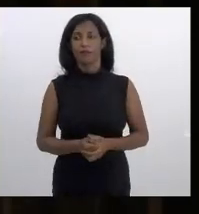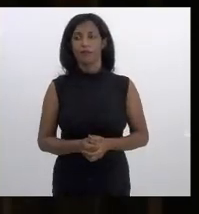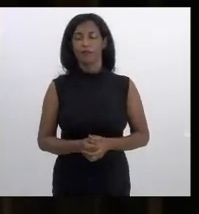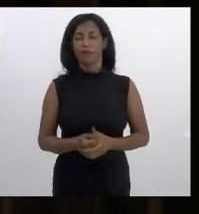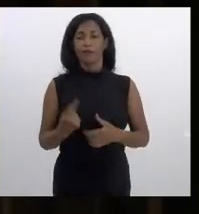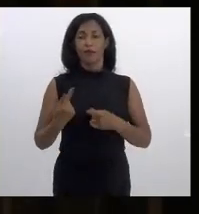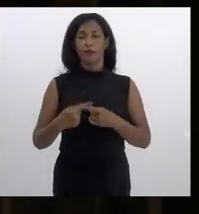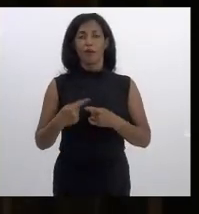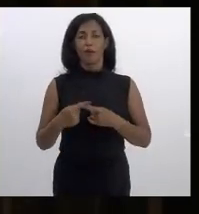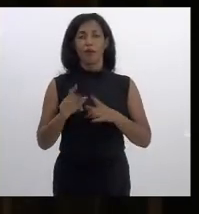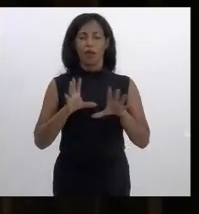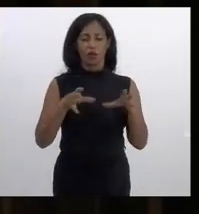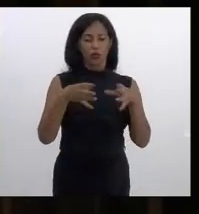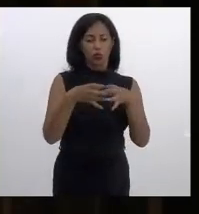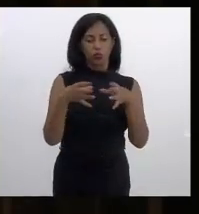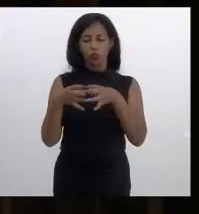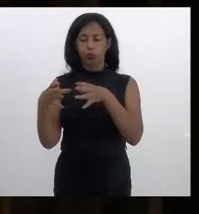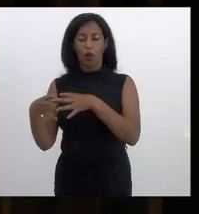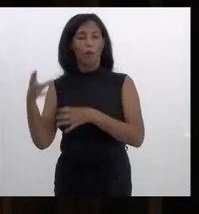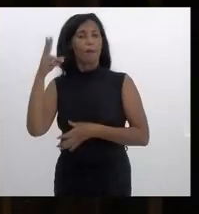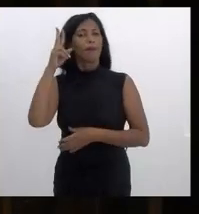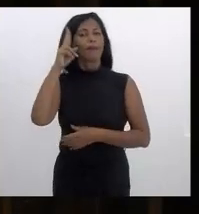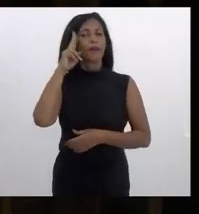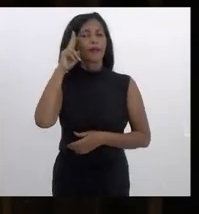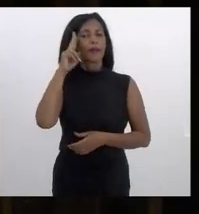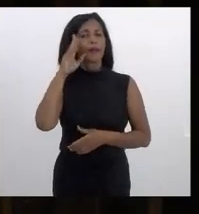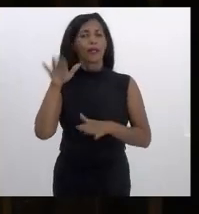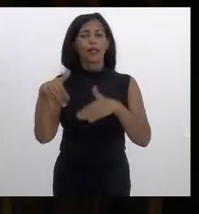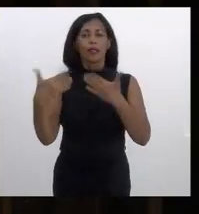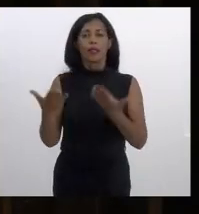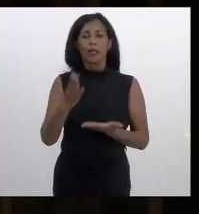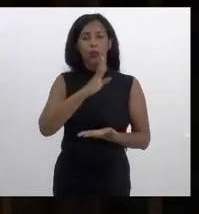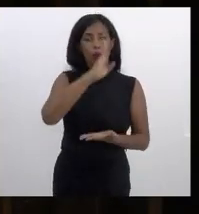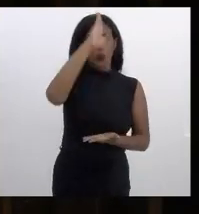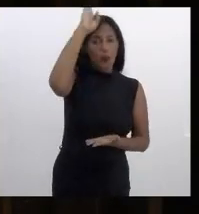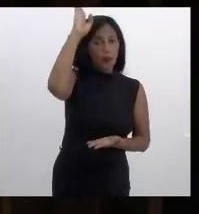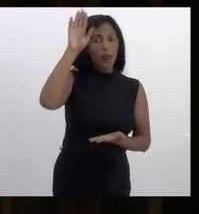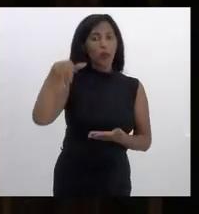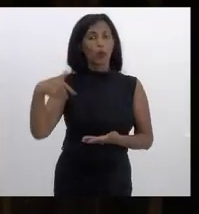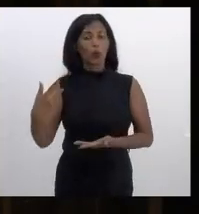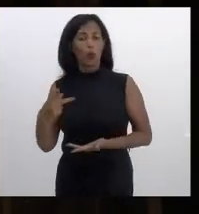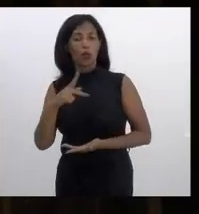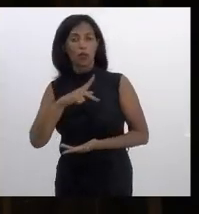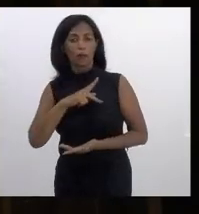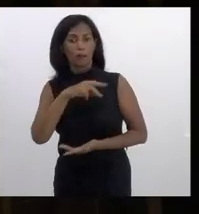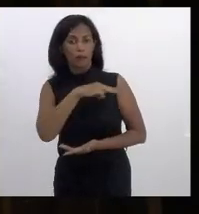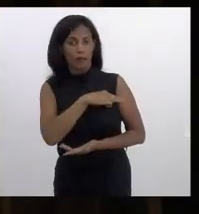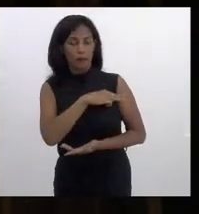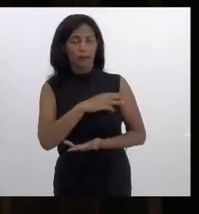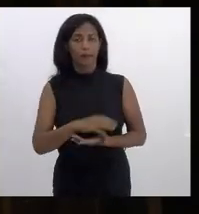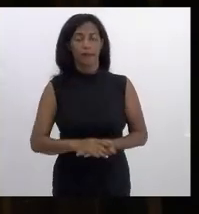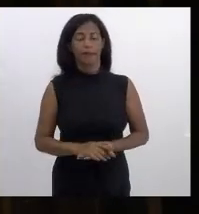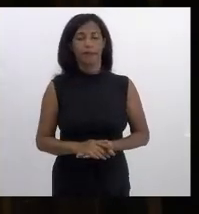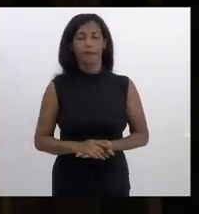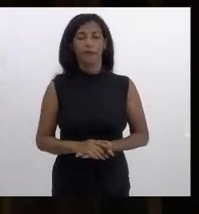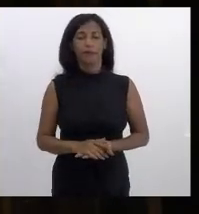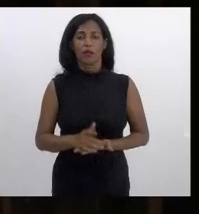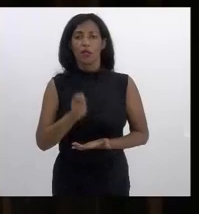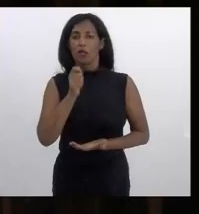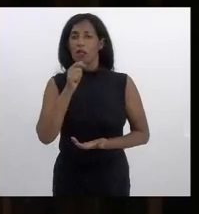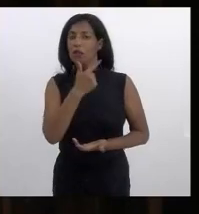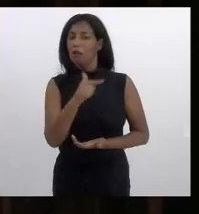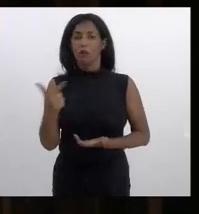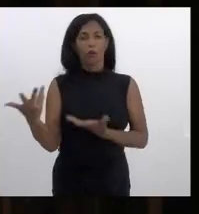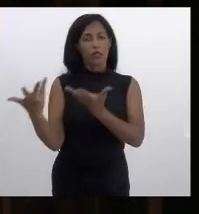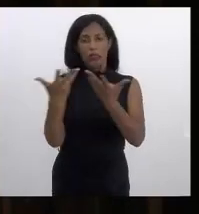porque as corporações militares tanto o Bombeiro Militar quanto a polícia militar não